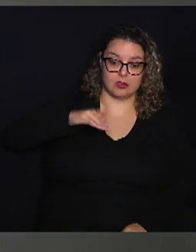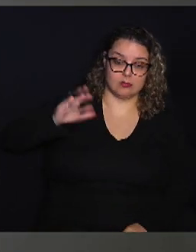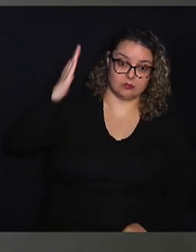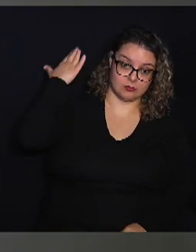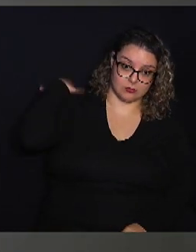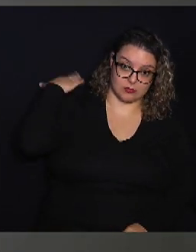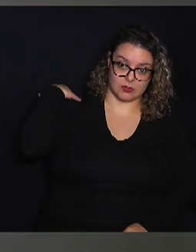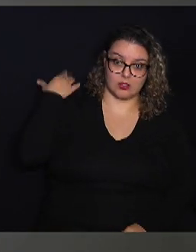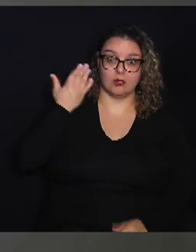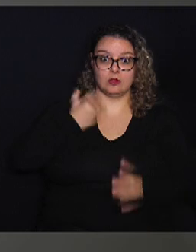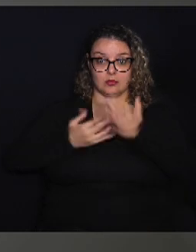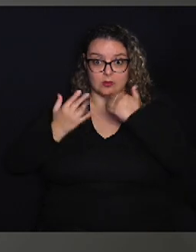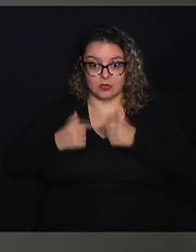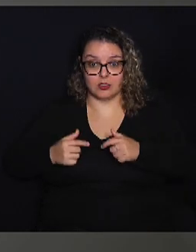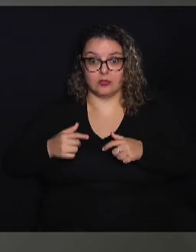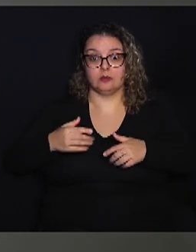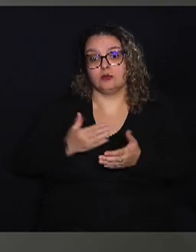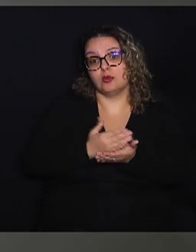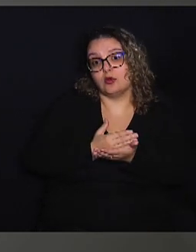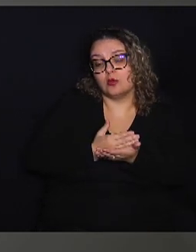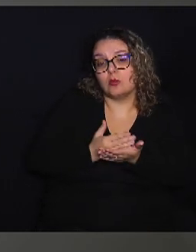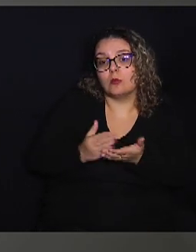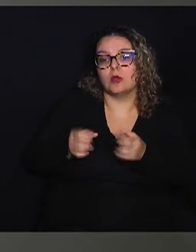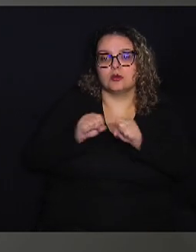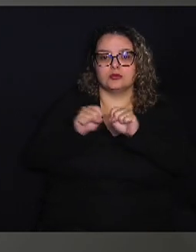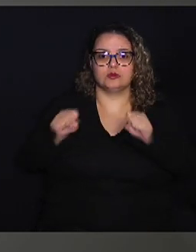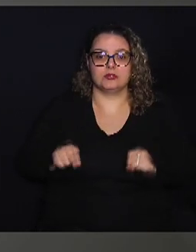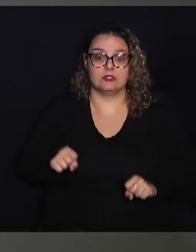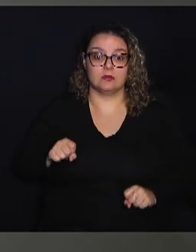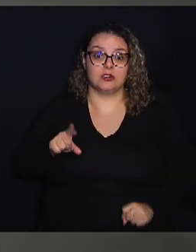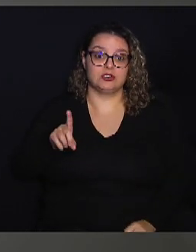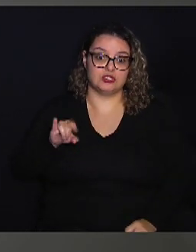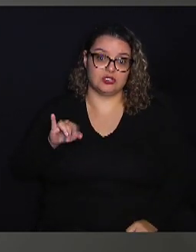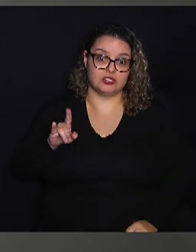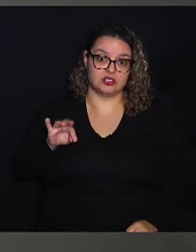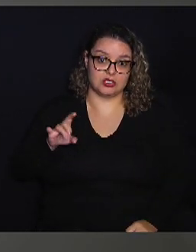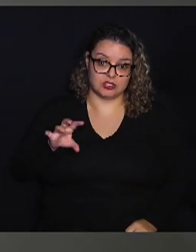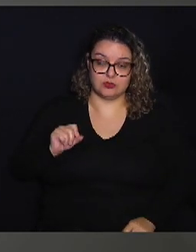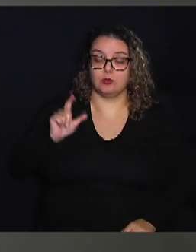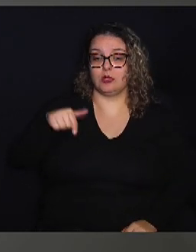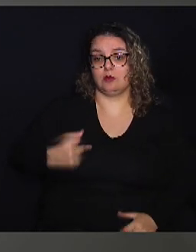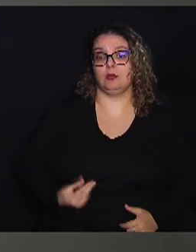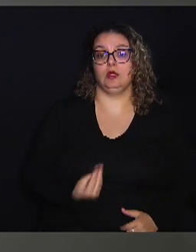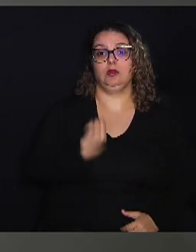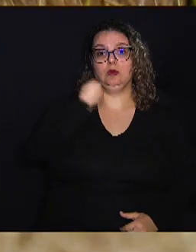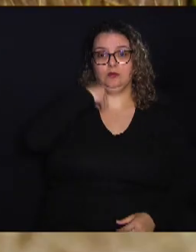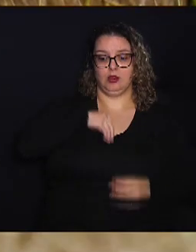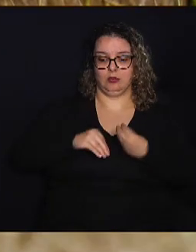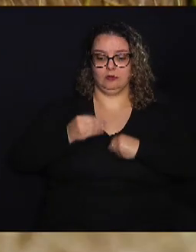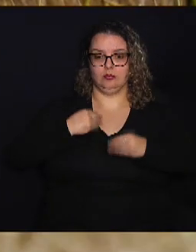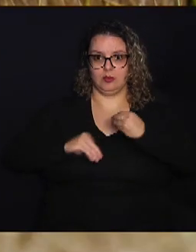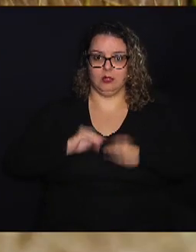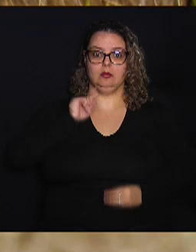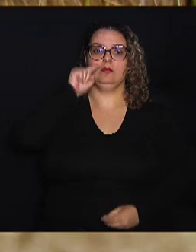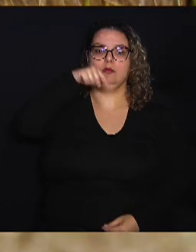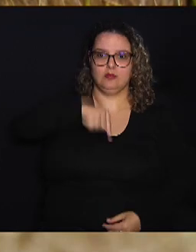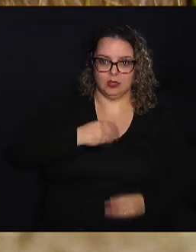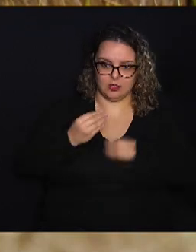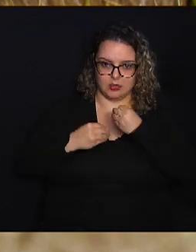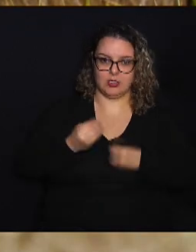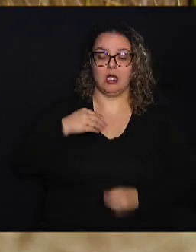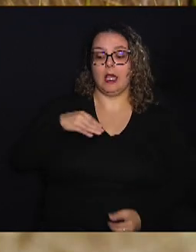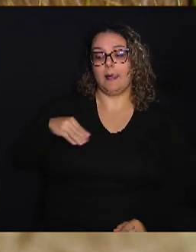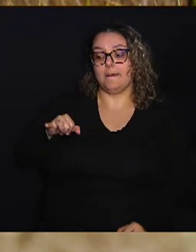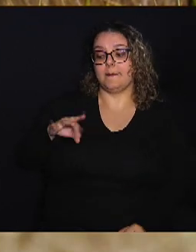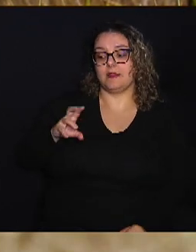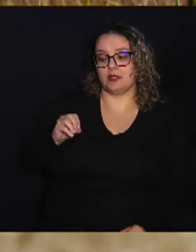órgão localizado na parte inicial do sistema digestivo, para depois os ingerirem novamente, a microbiota da capivara